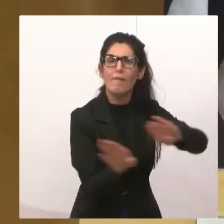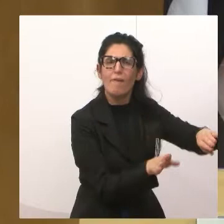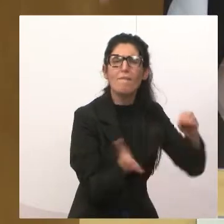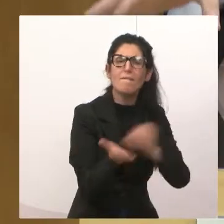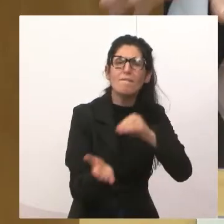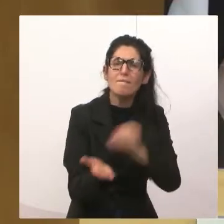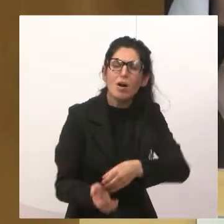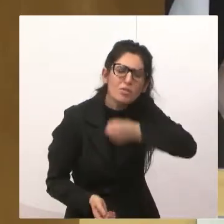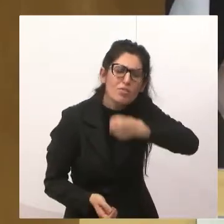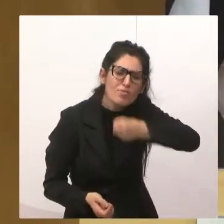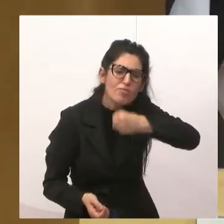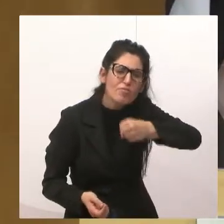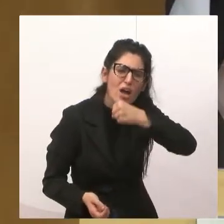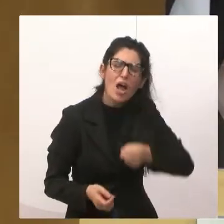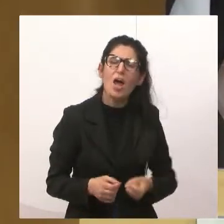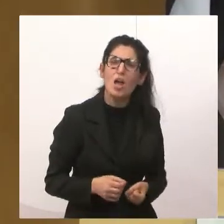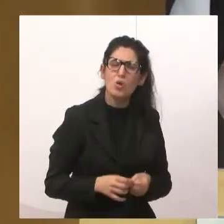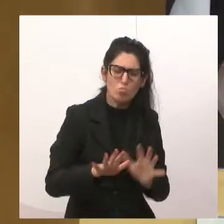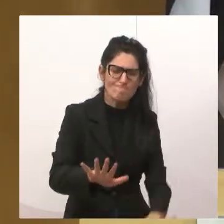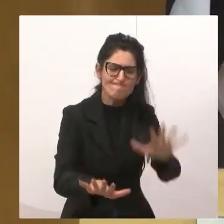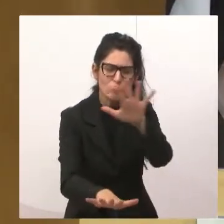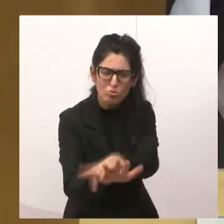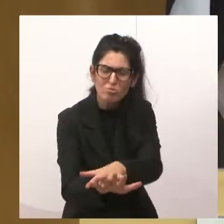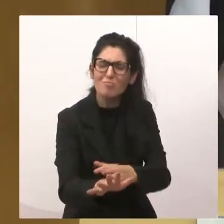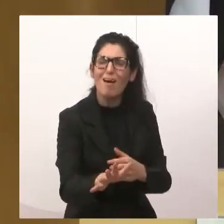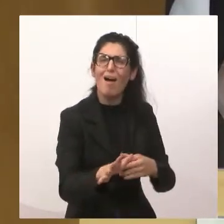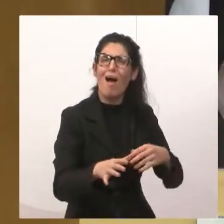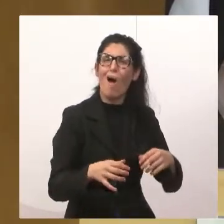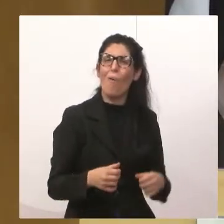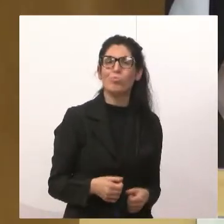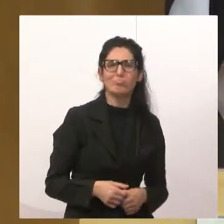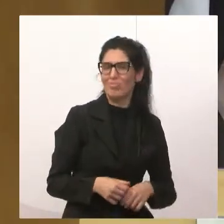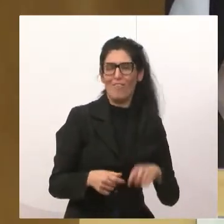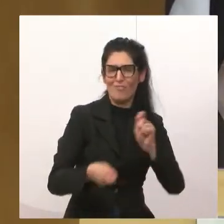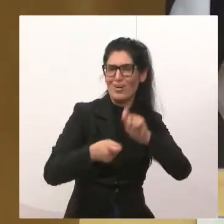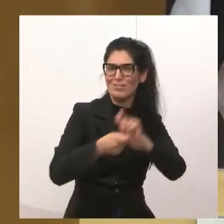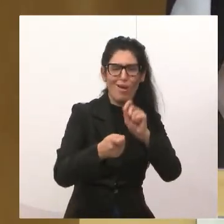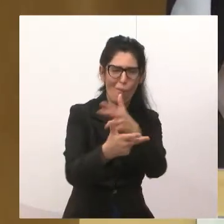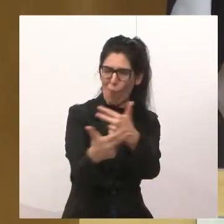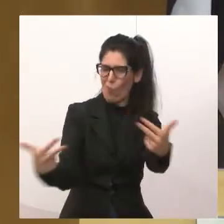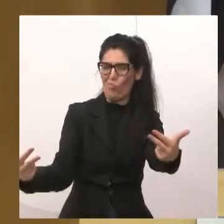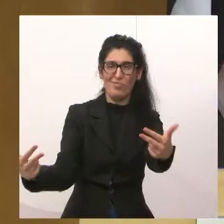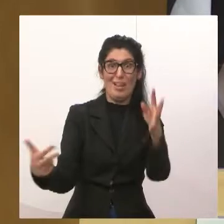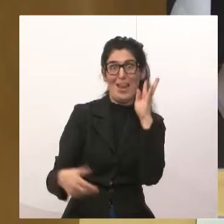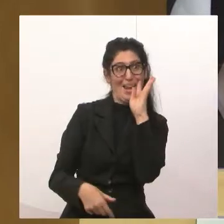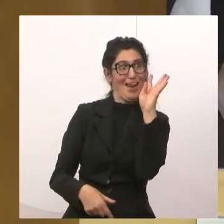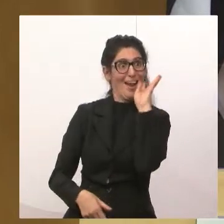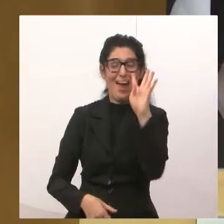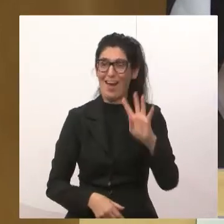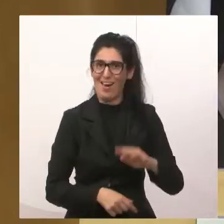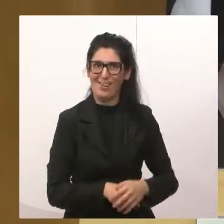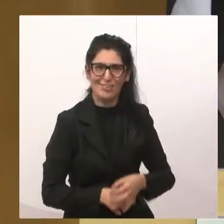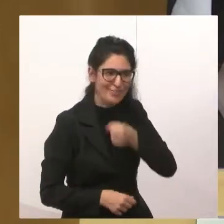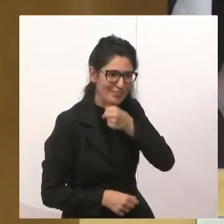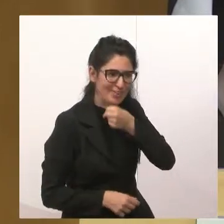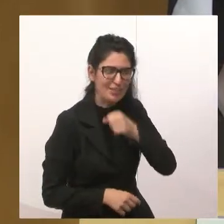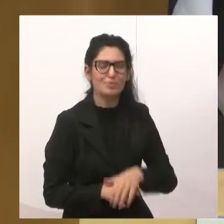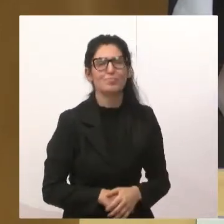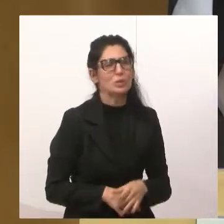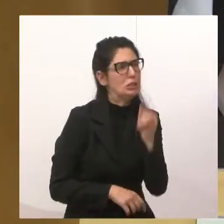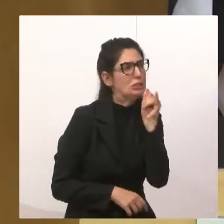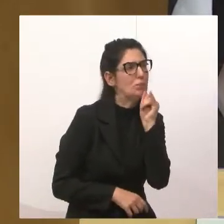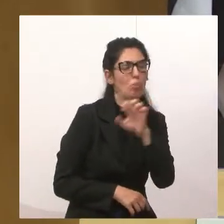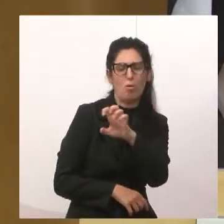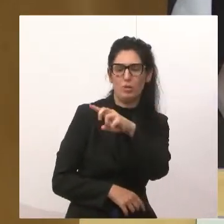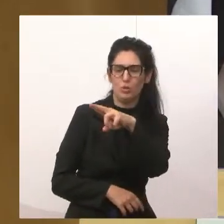que envolvam ele naquele equipamento. E isso a gente podia espalhar por outros equipamentos. Vamos pegar aqui o Educamais Esperança.